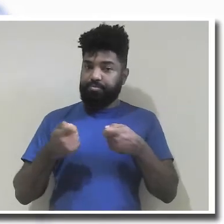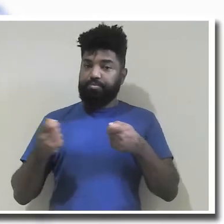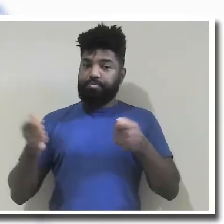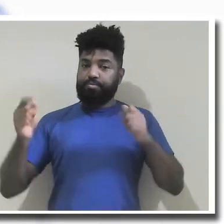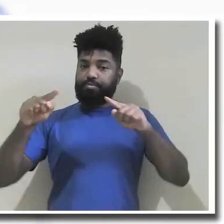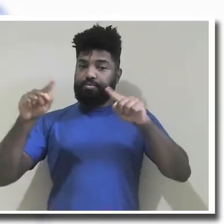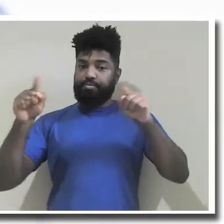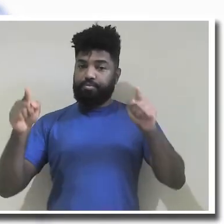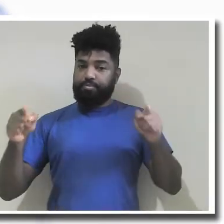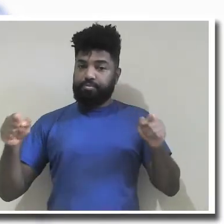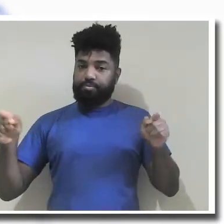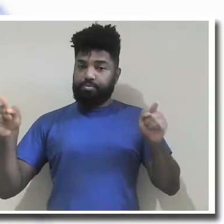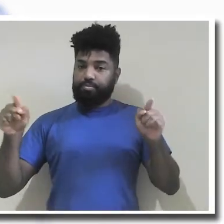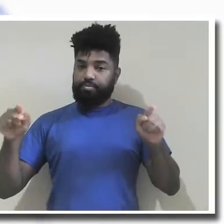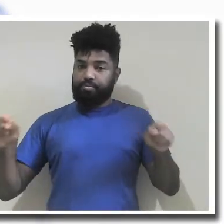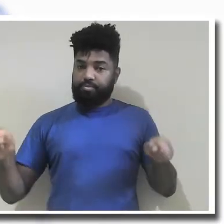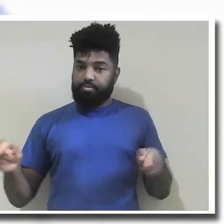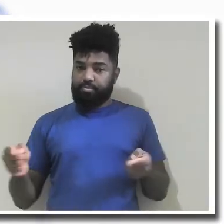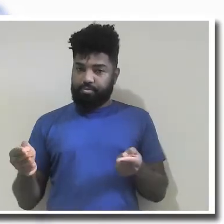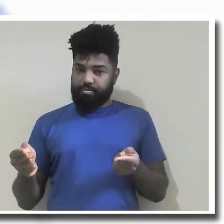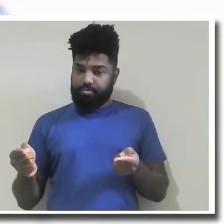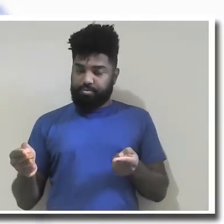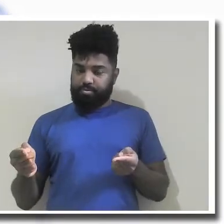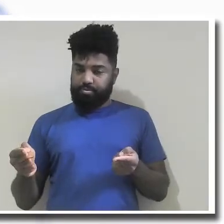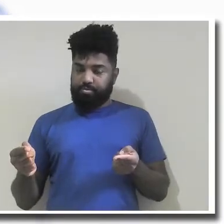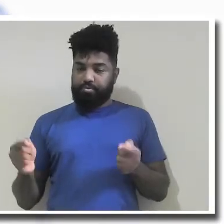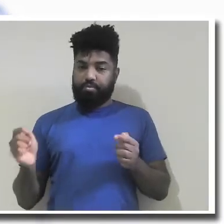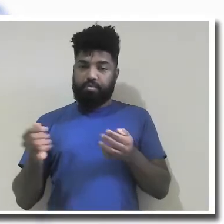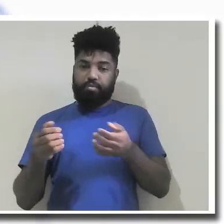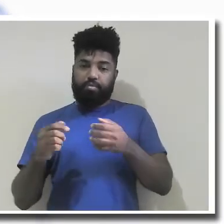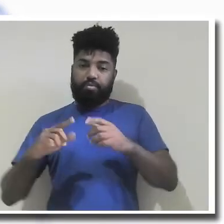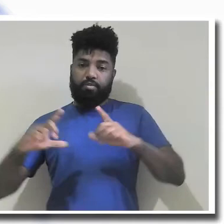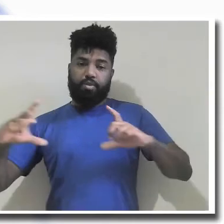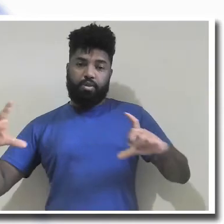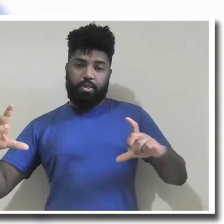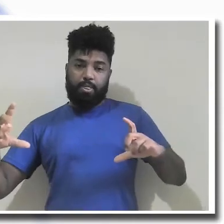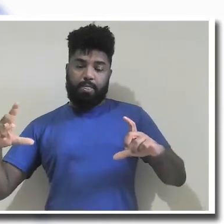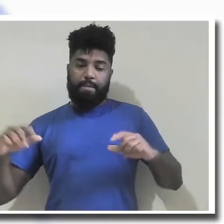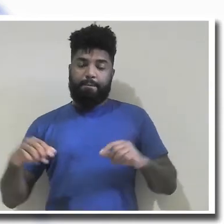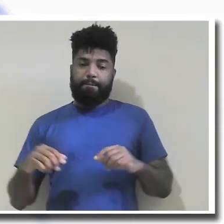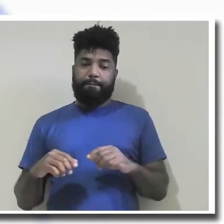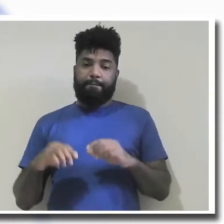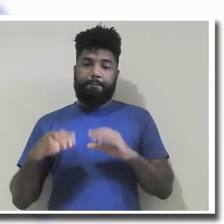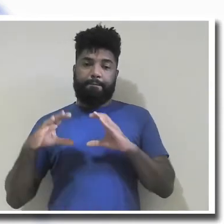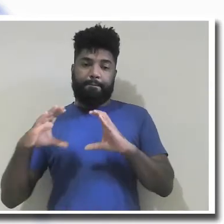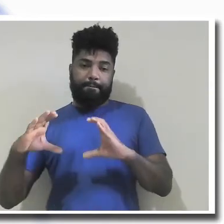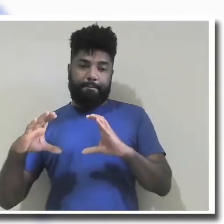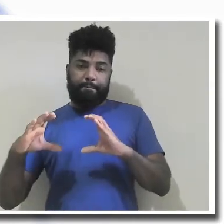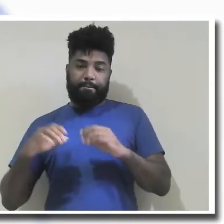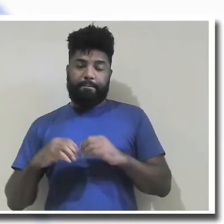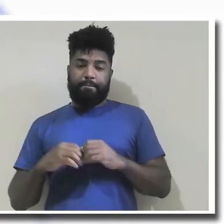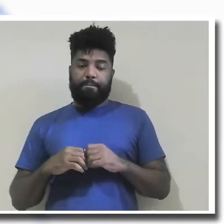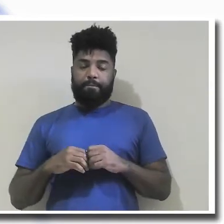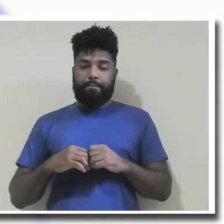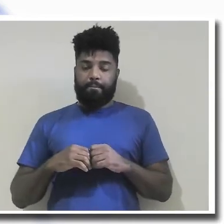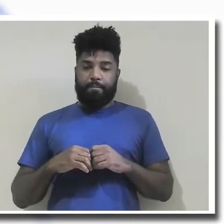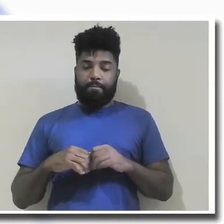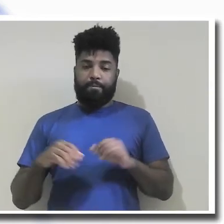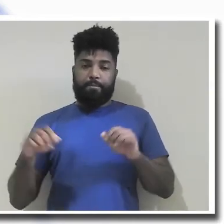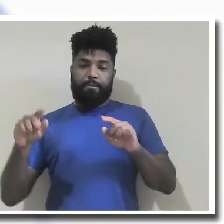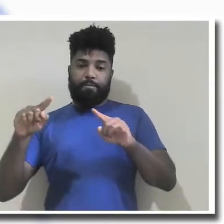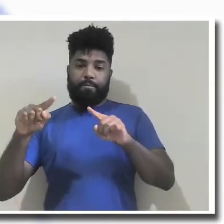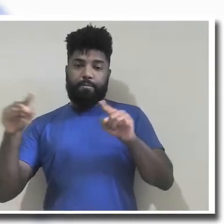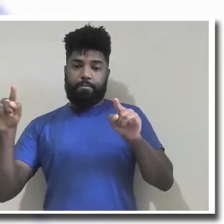chaves. Lembremos que sempre quando se abre ou parênteses,